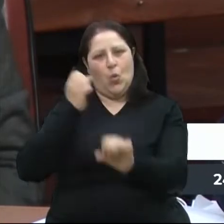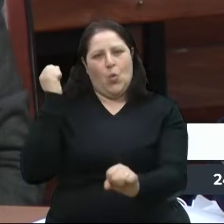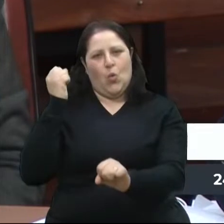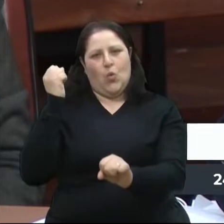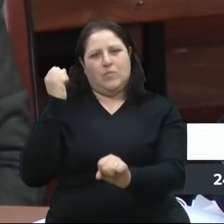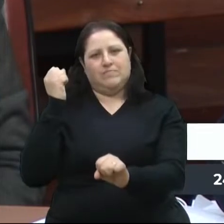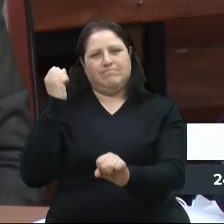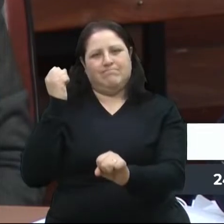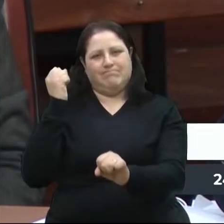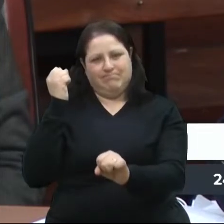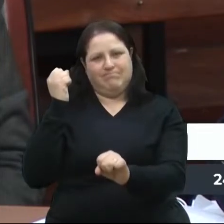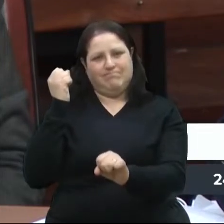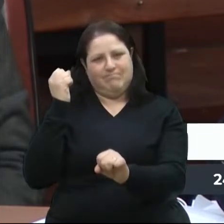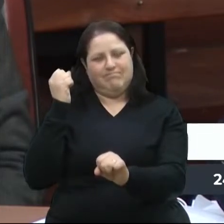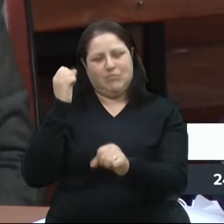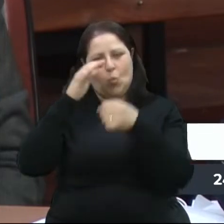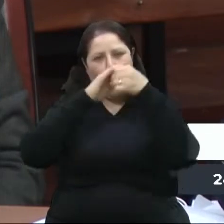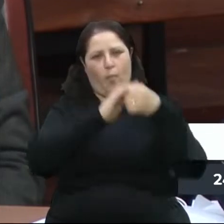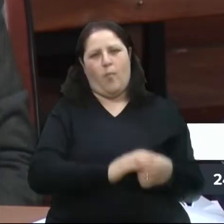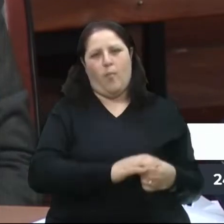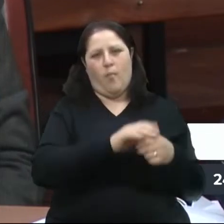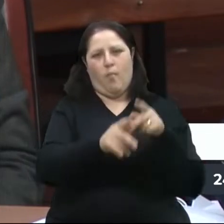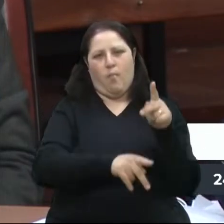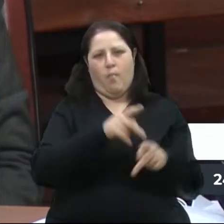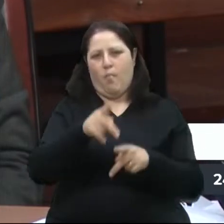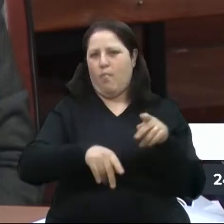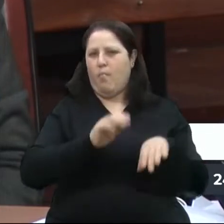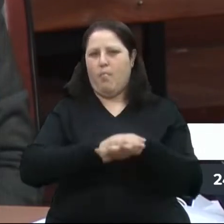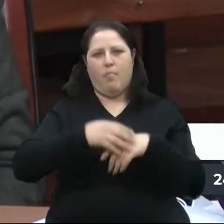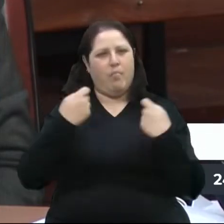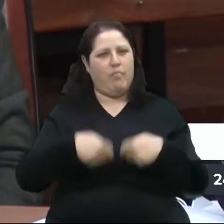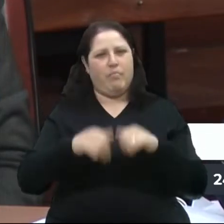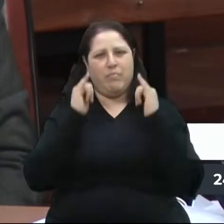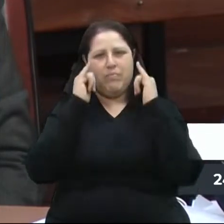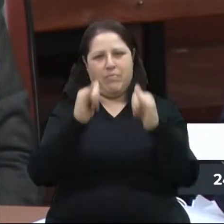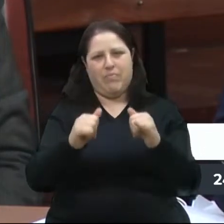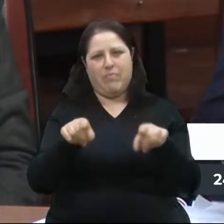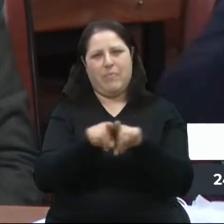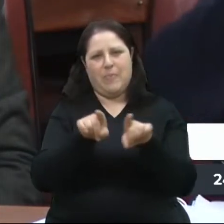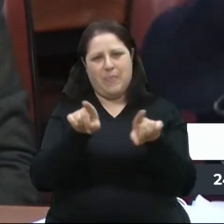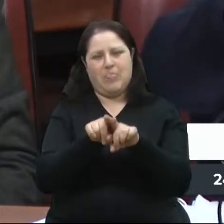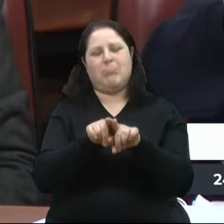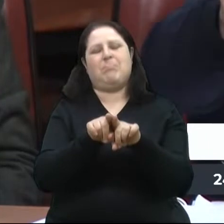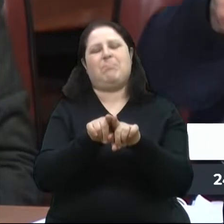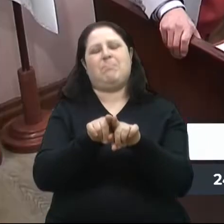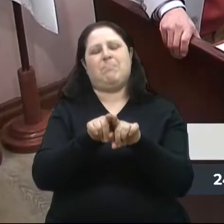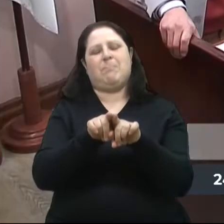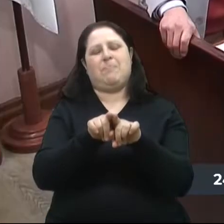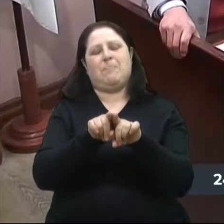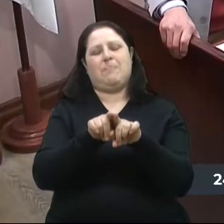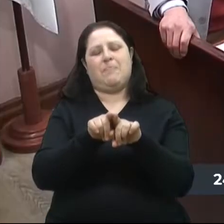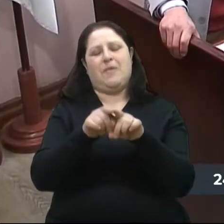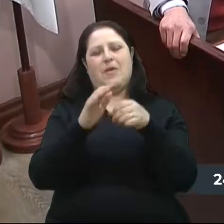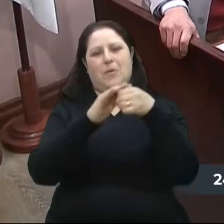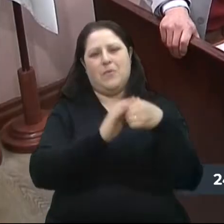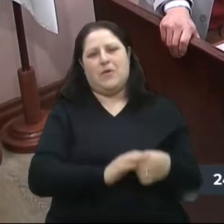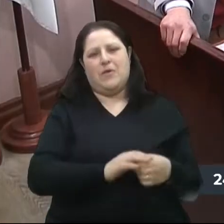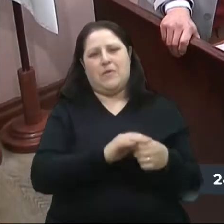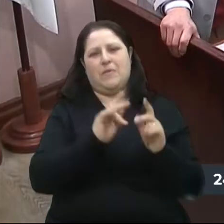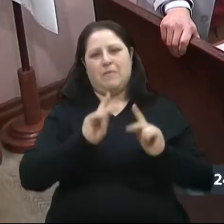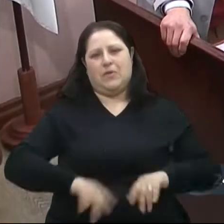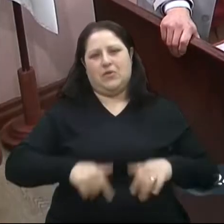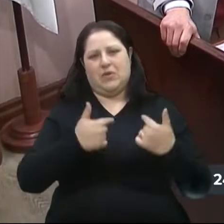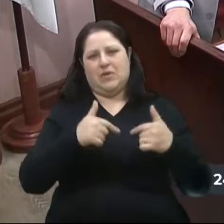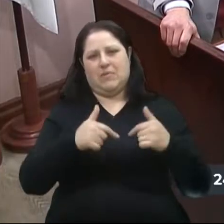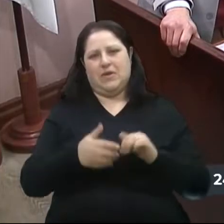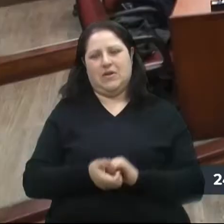cima da opressão da população que mais precisa do transporte coletivo e sim dos trabalhadores. Obrigado. Uma questão de ordem, senhor presidente. Vereador